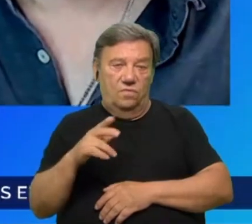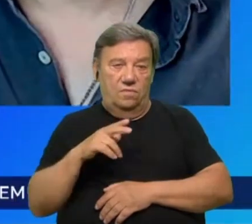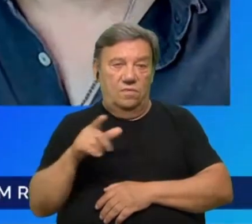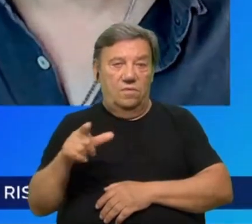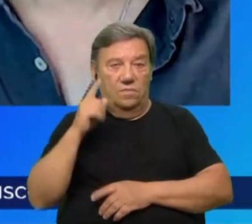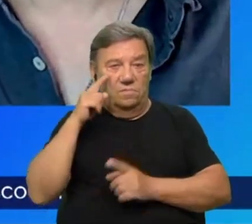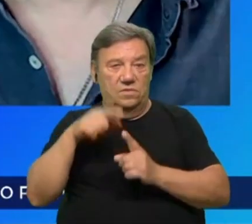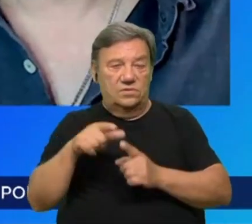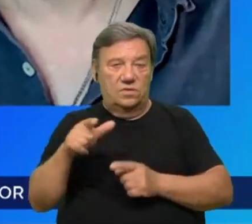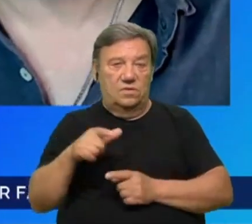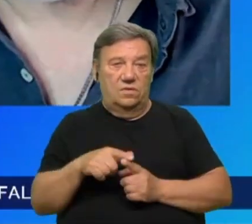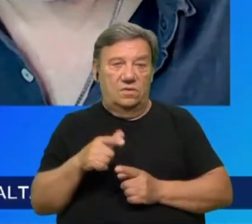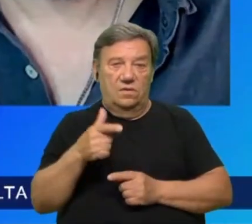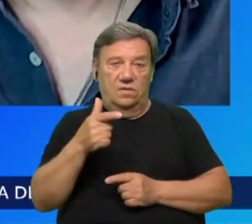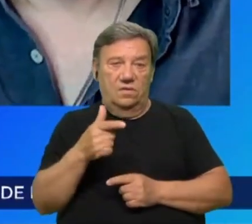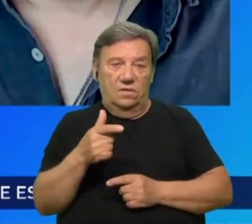missão